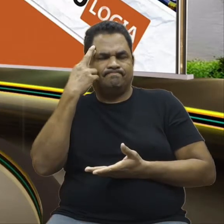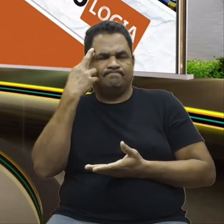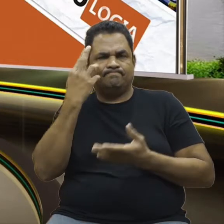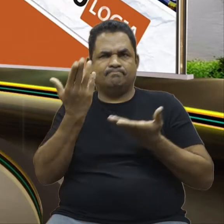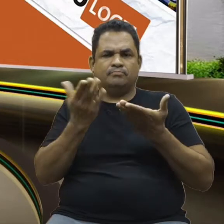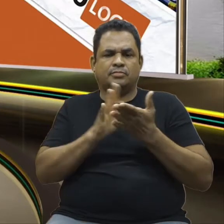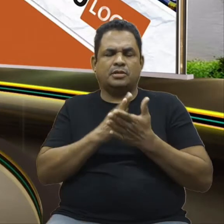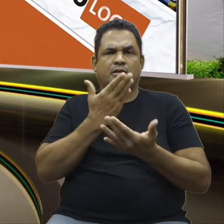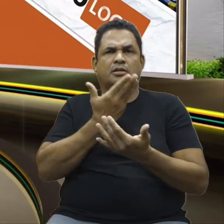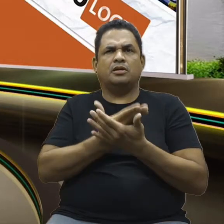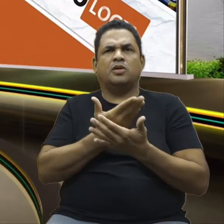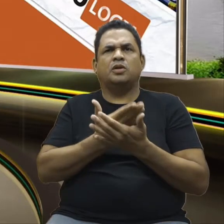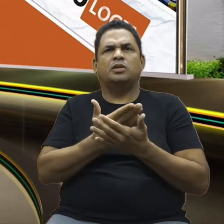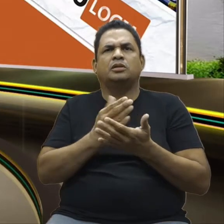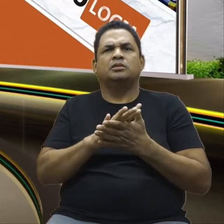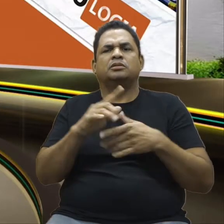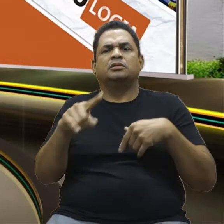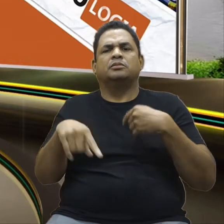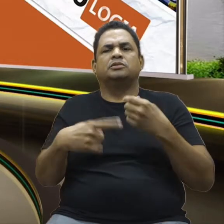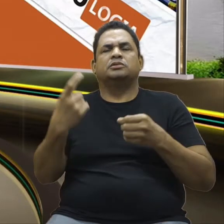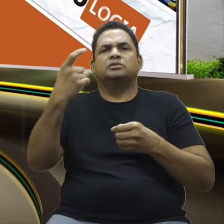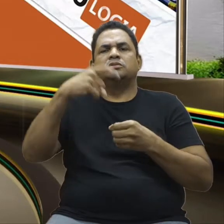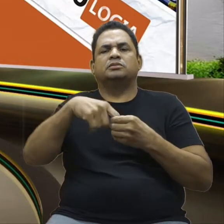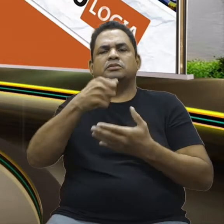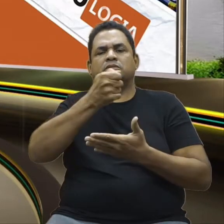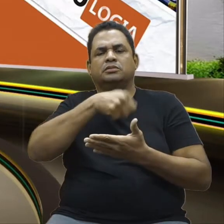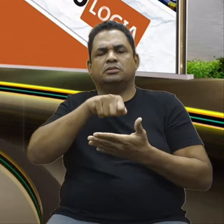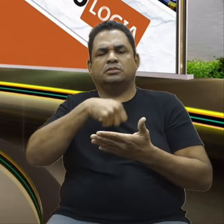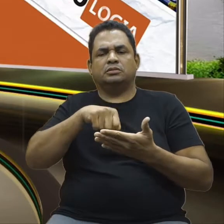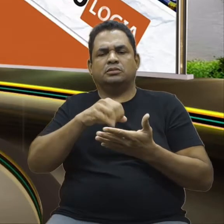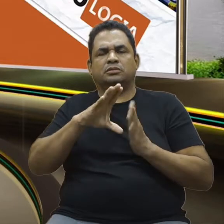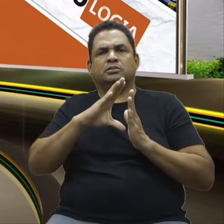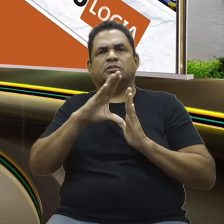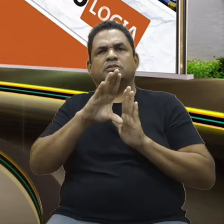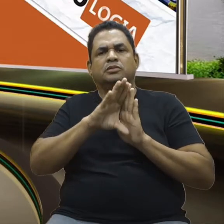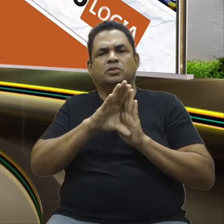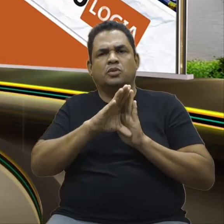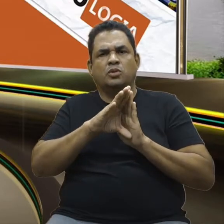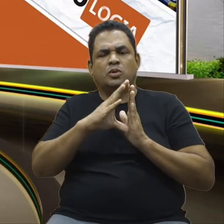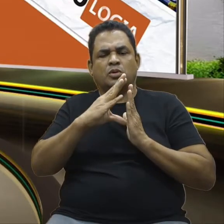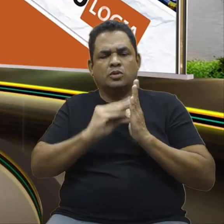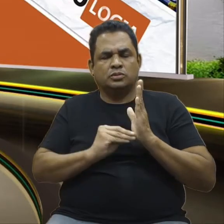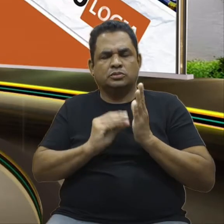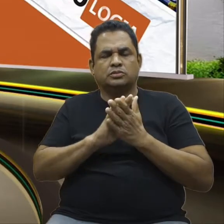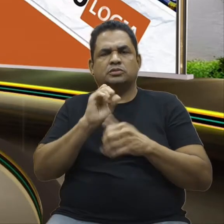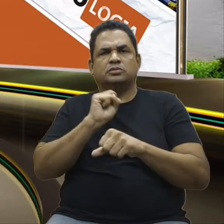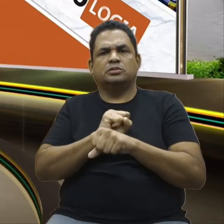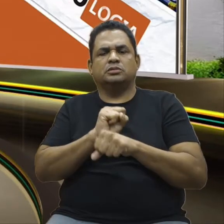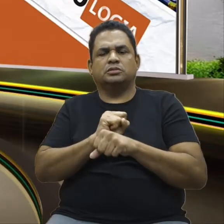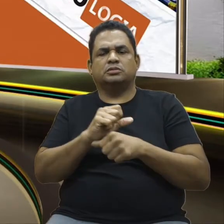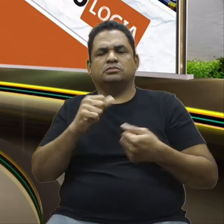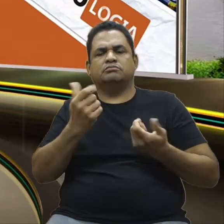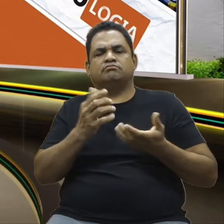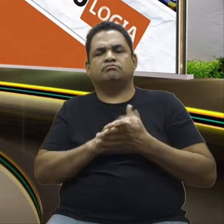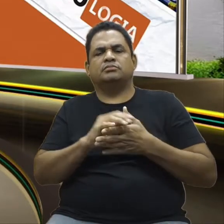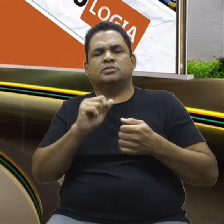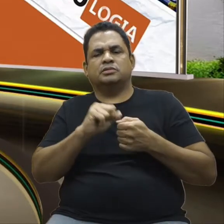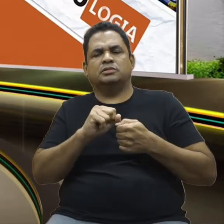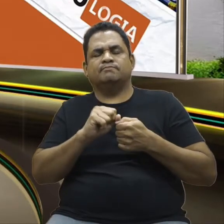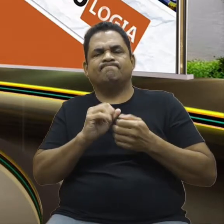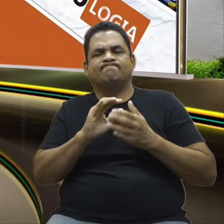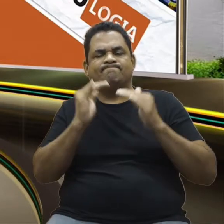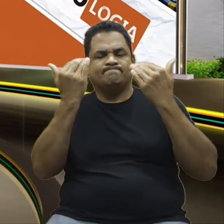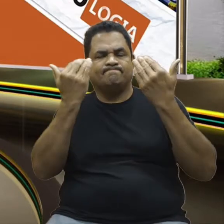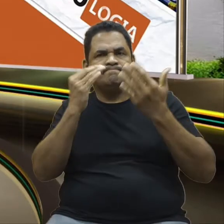nossa aula e já já a gente volta para a correção de conteúdos, tá bom? Aguardo vocês, façam com atenção a atividade.